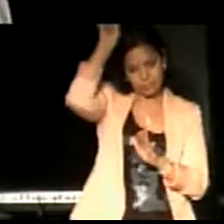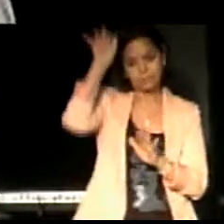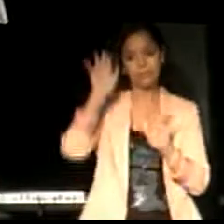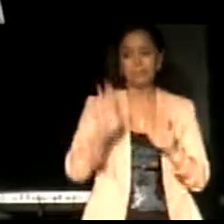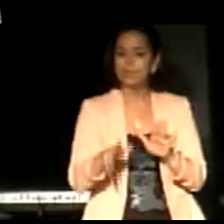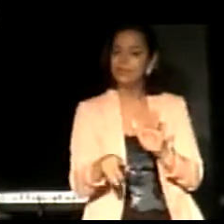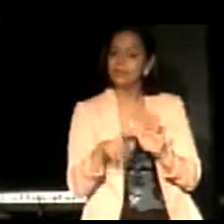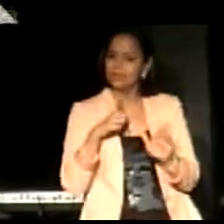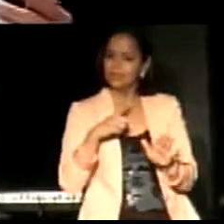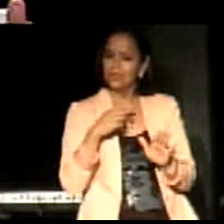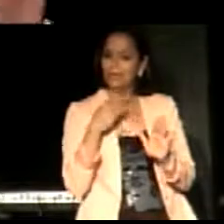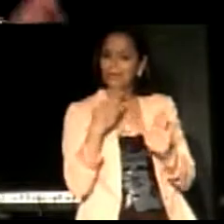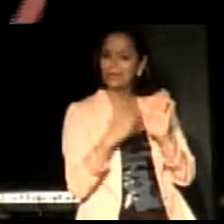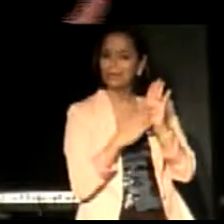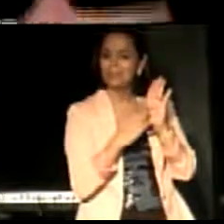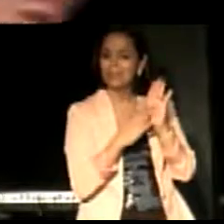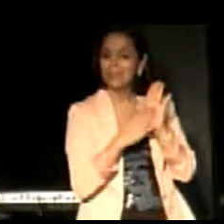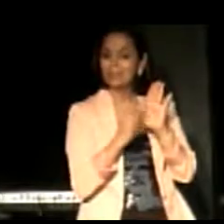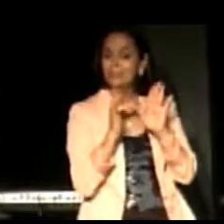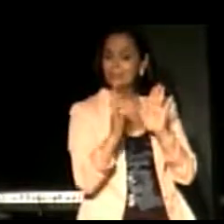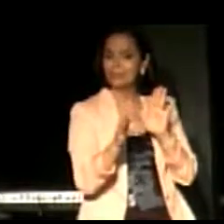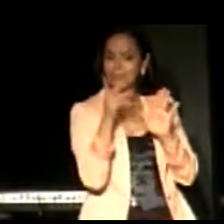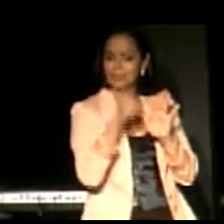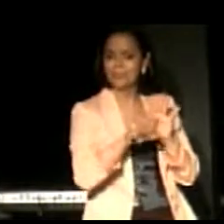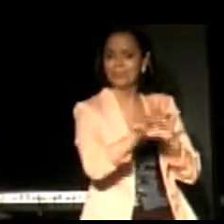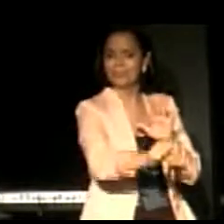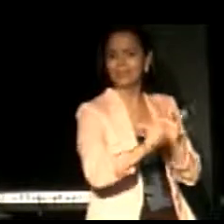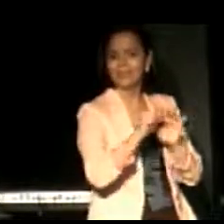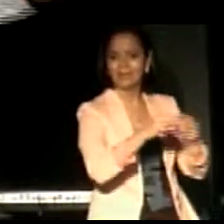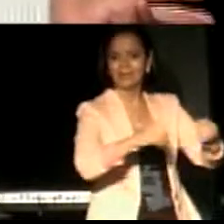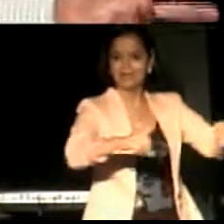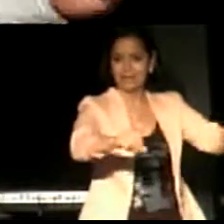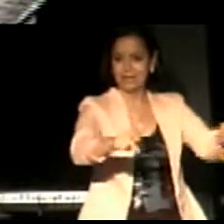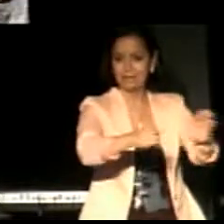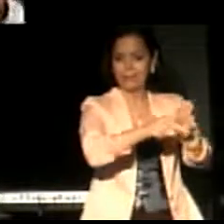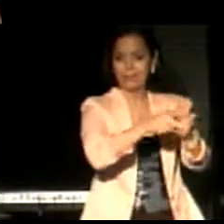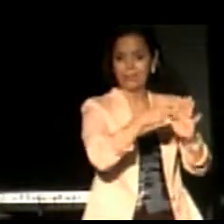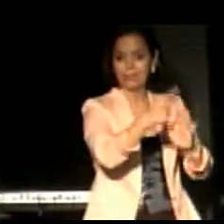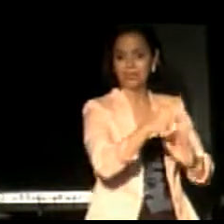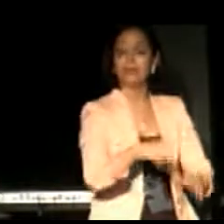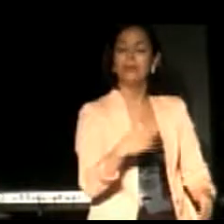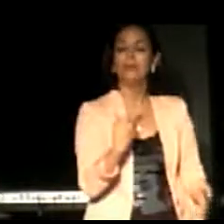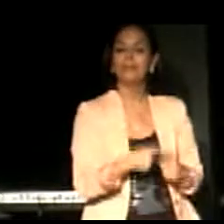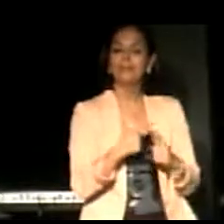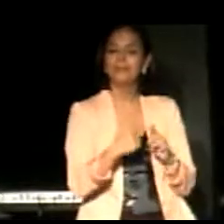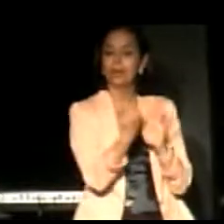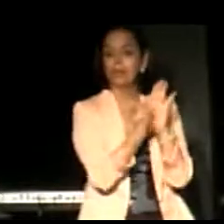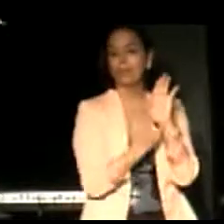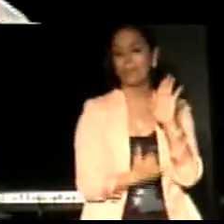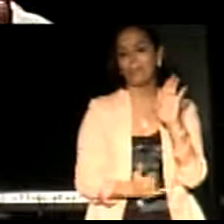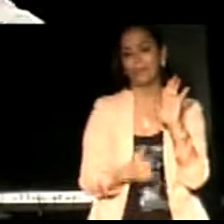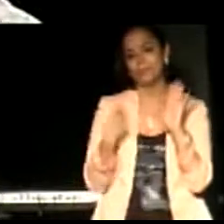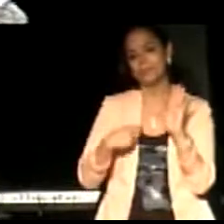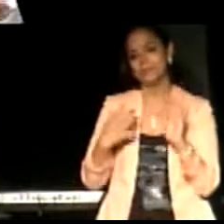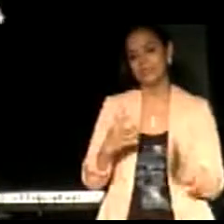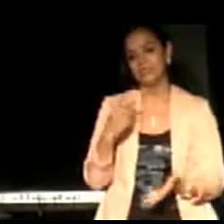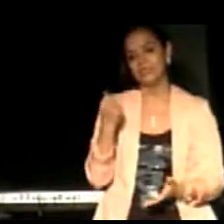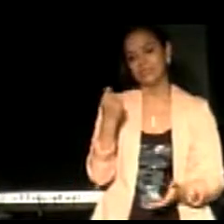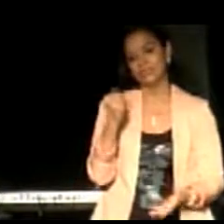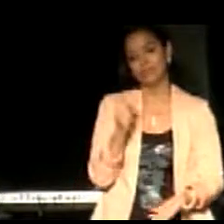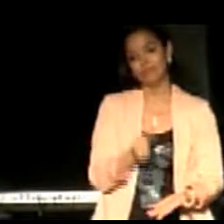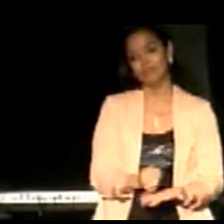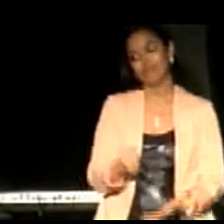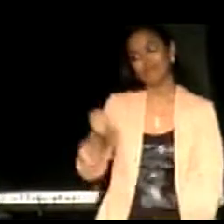promessa da posse da terra, mas eles não estavam de posse da terra. Eles tinham que pagar tributos a Roma. Eles não